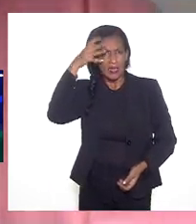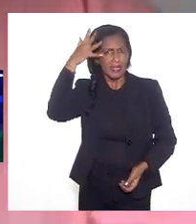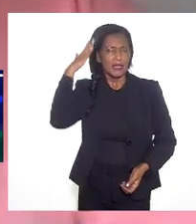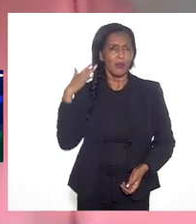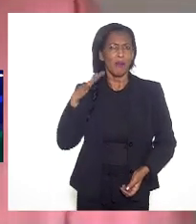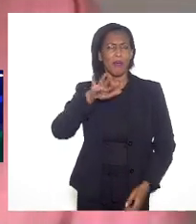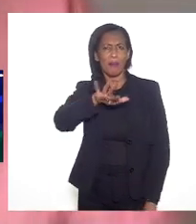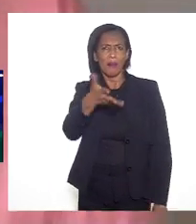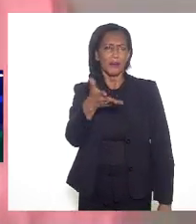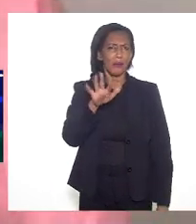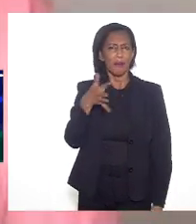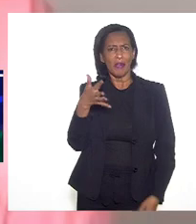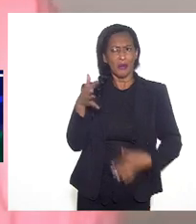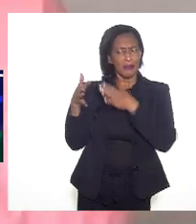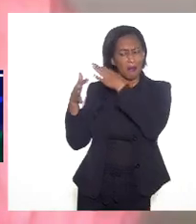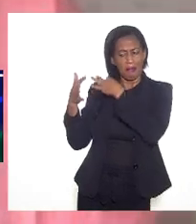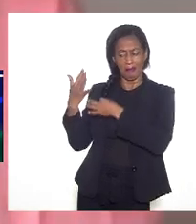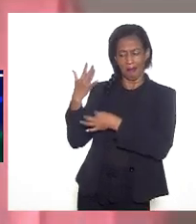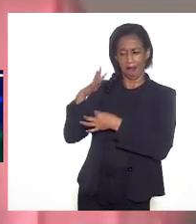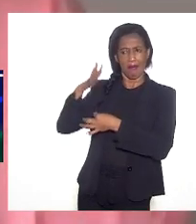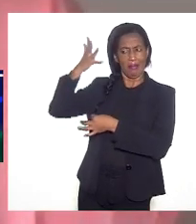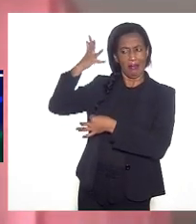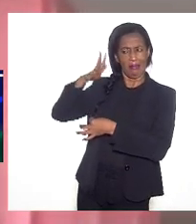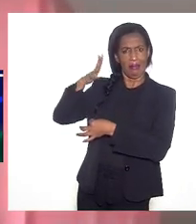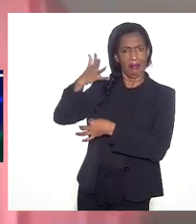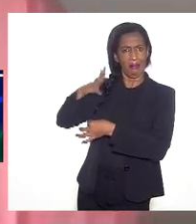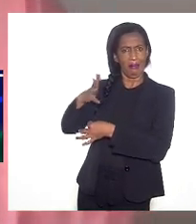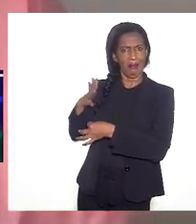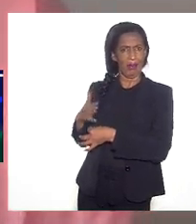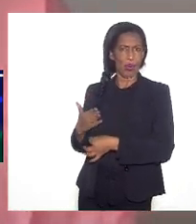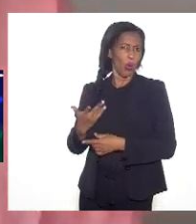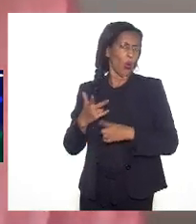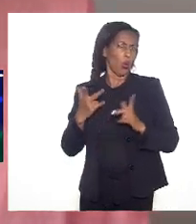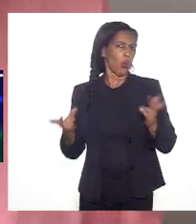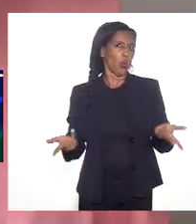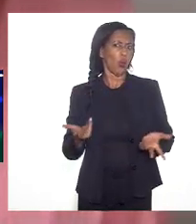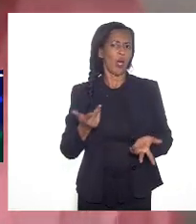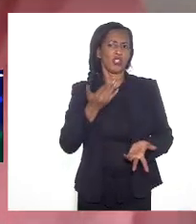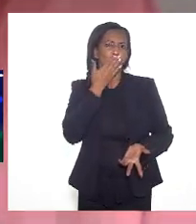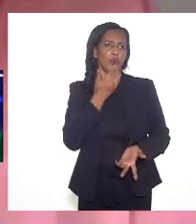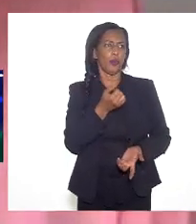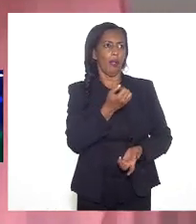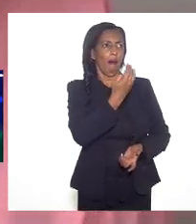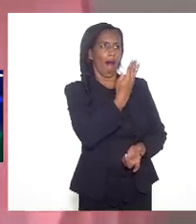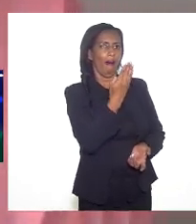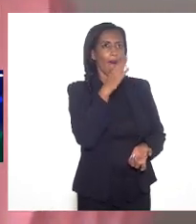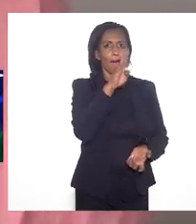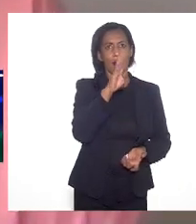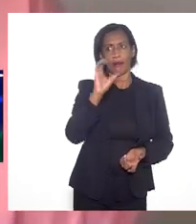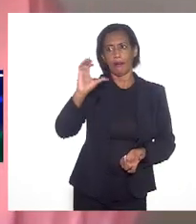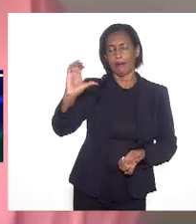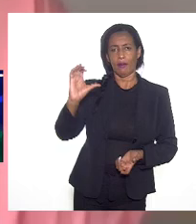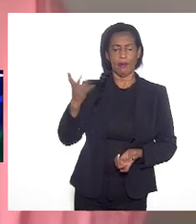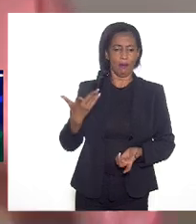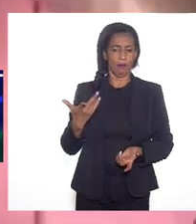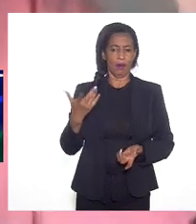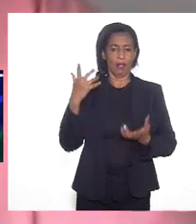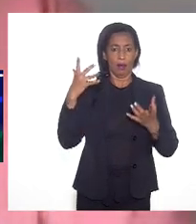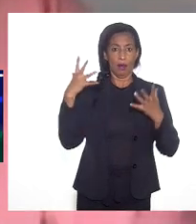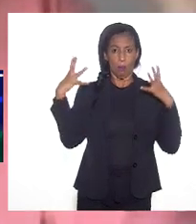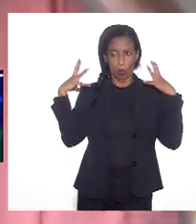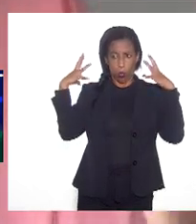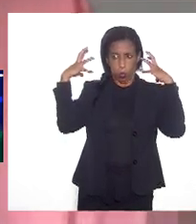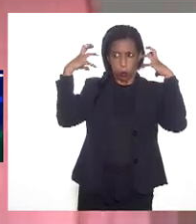é fino e faz algumas ondulações, não é o tipo 4A, B e C, que são os cabelos das